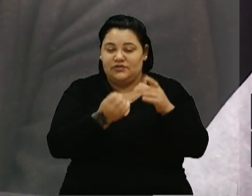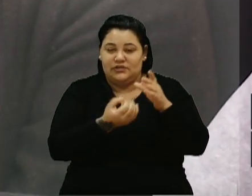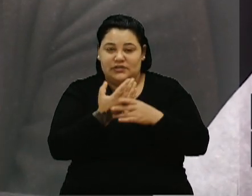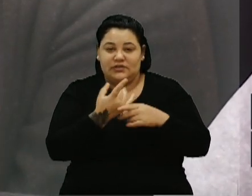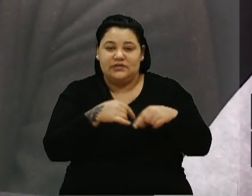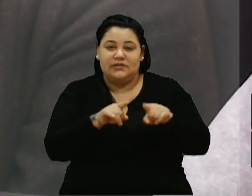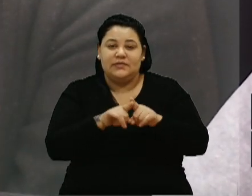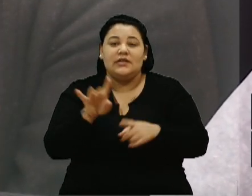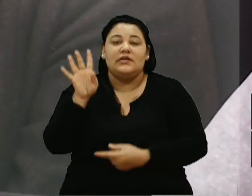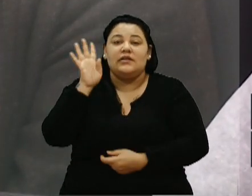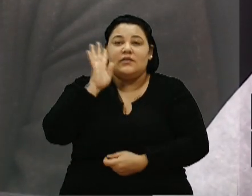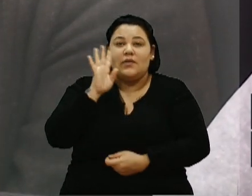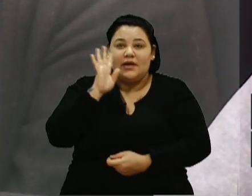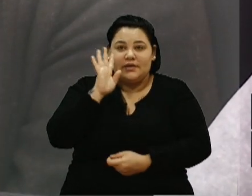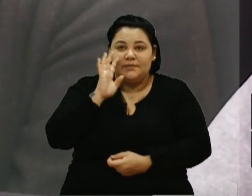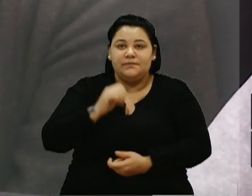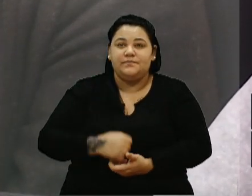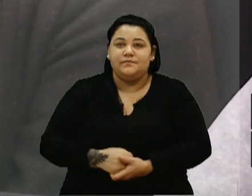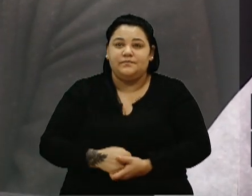na quarta-feira,